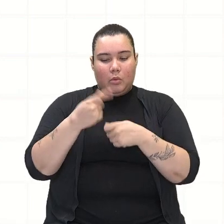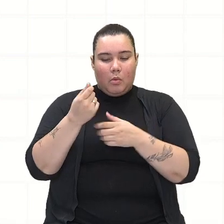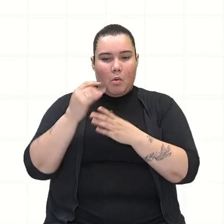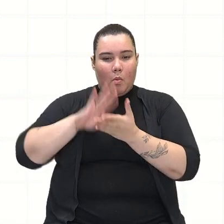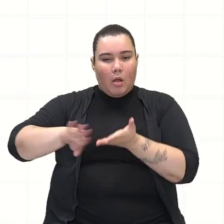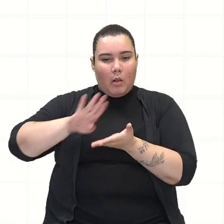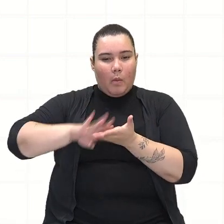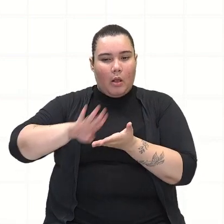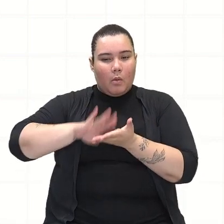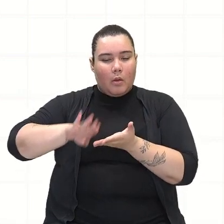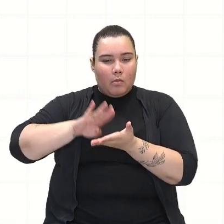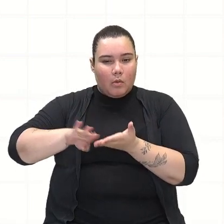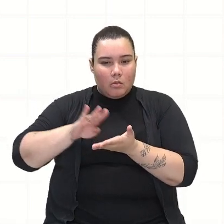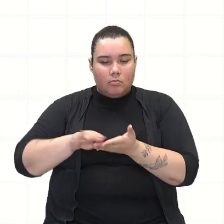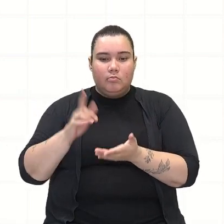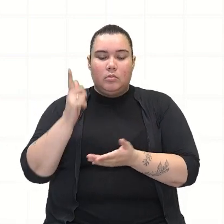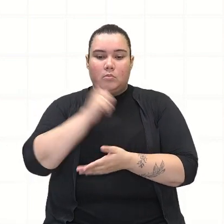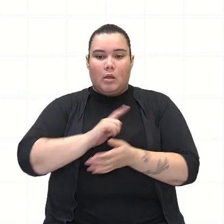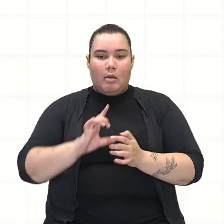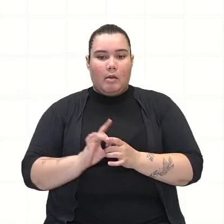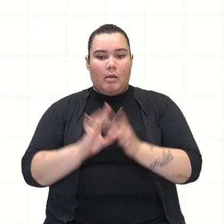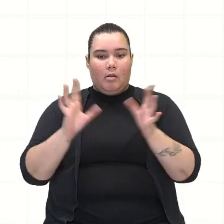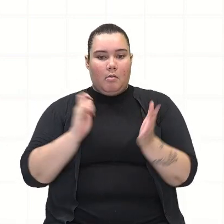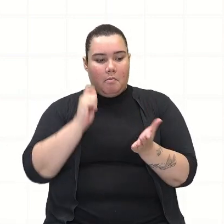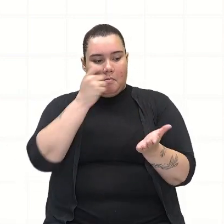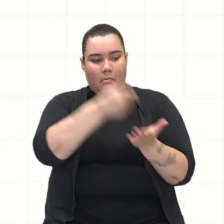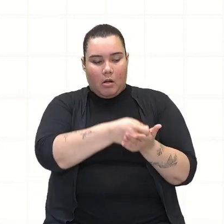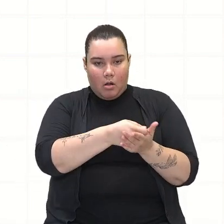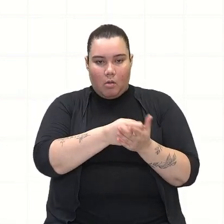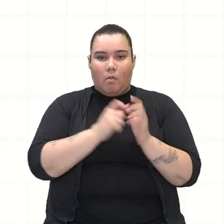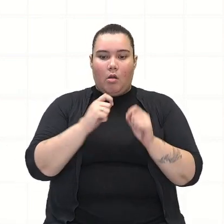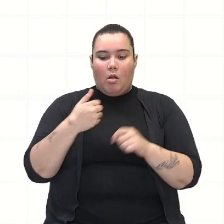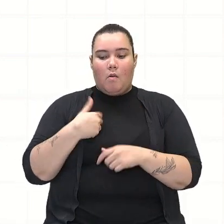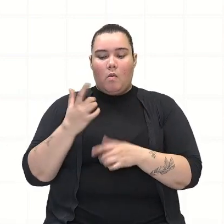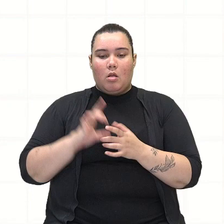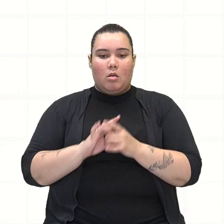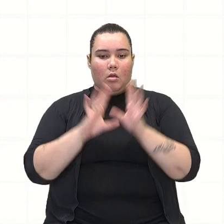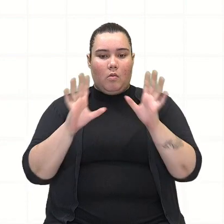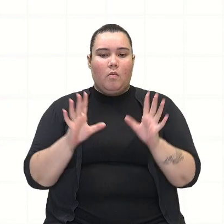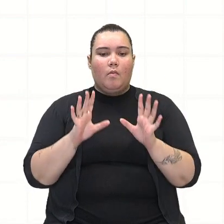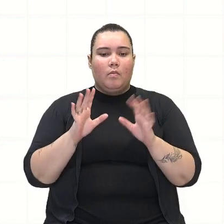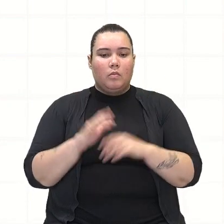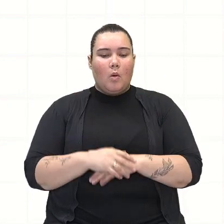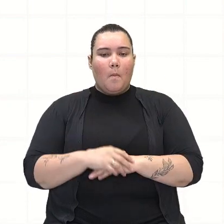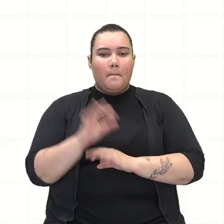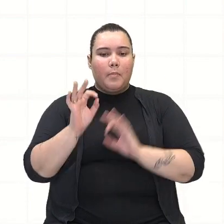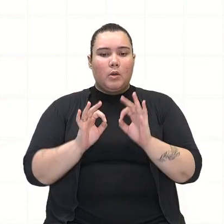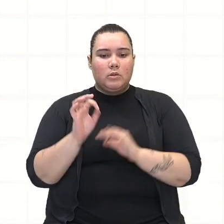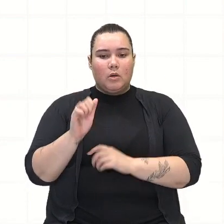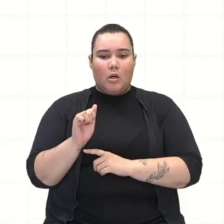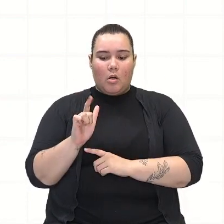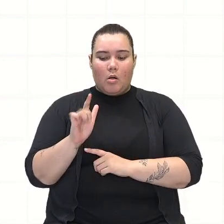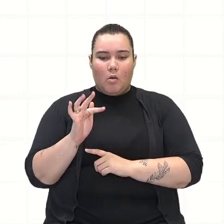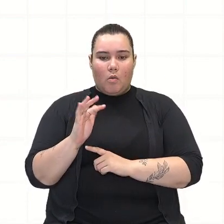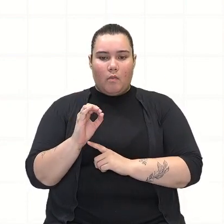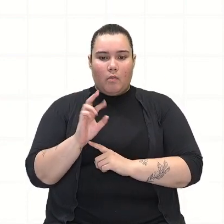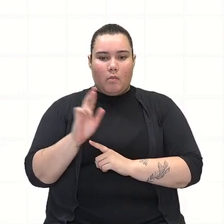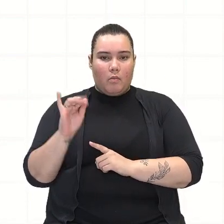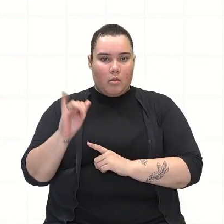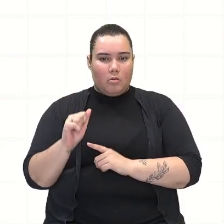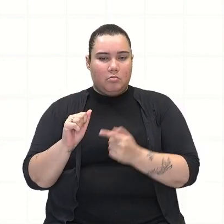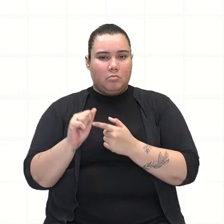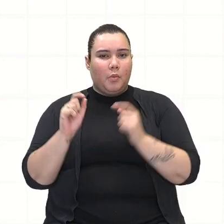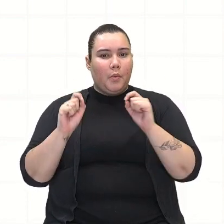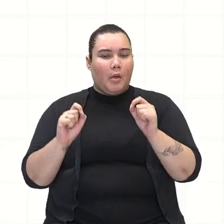o suficiente para comprar sua liberdade através do processo de alforria. O que é a alforria? A carta de alforria era